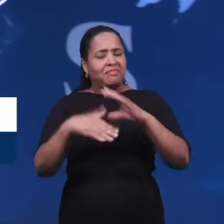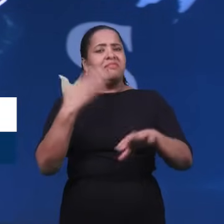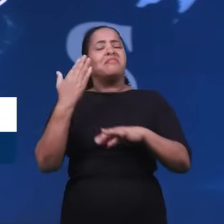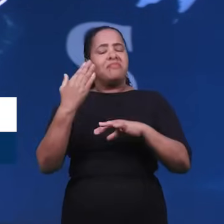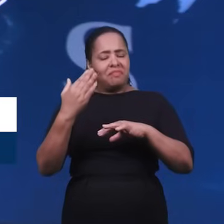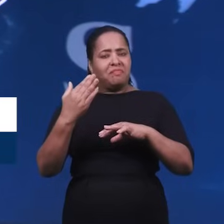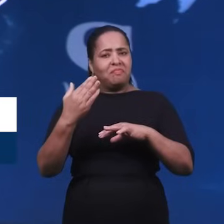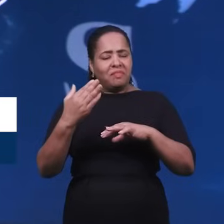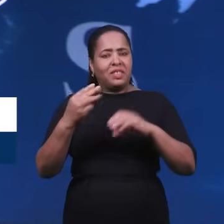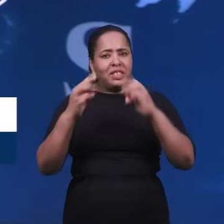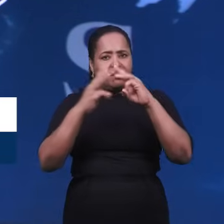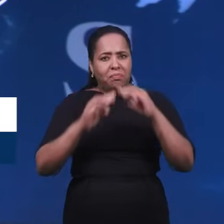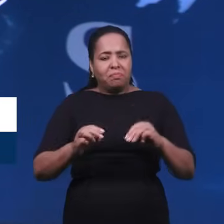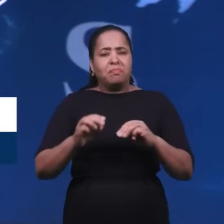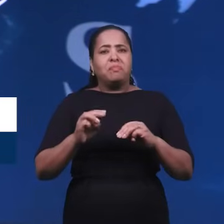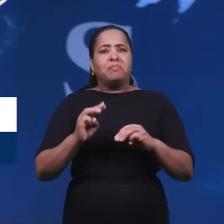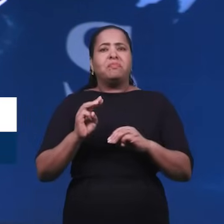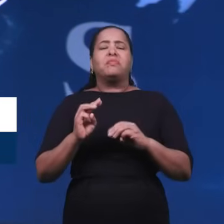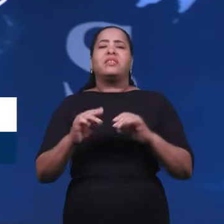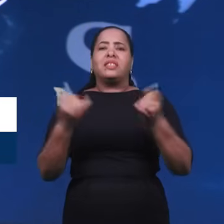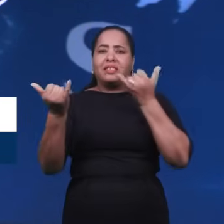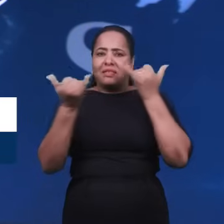nosso e-mail,